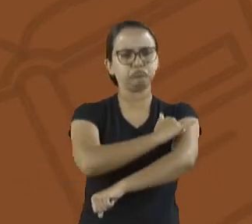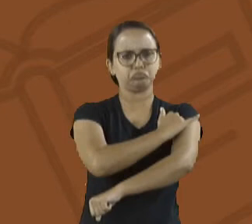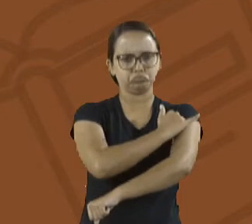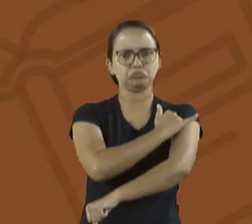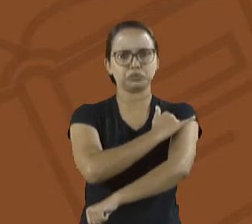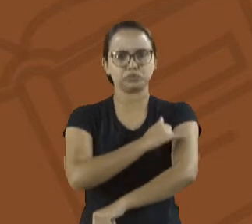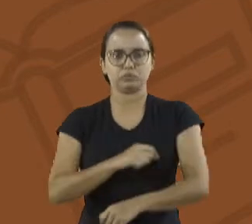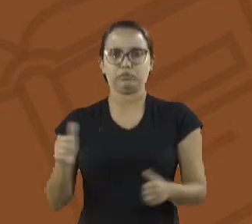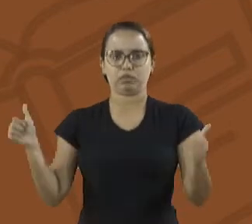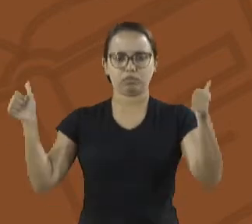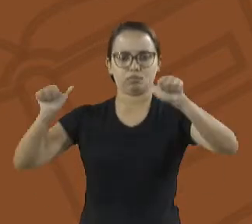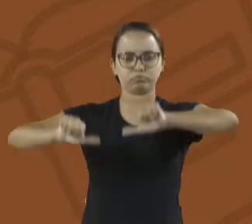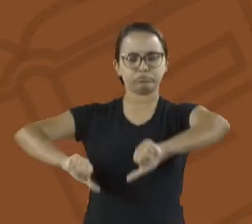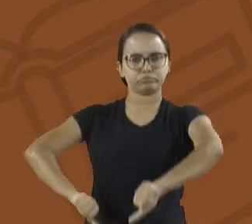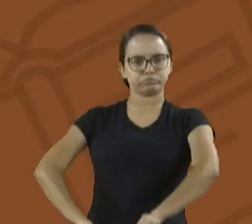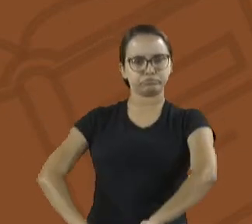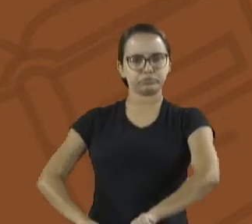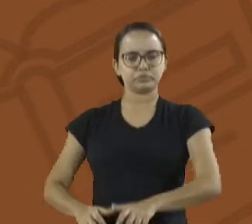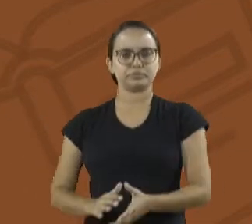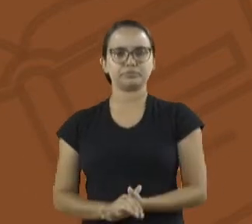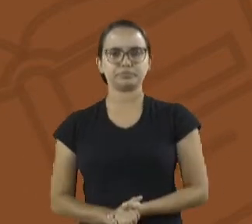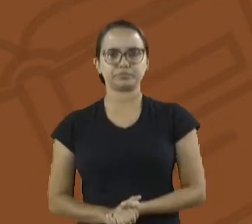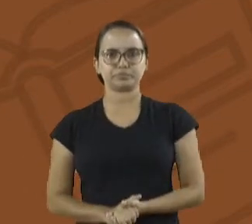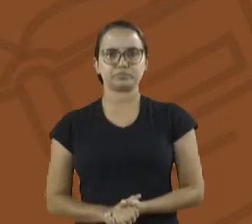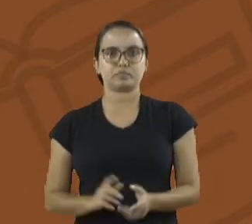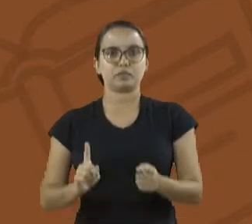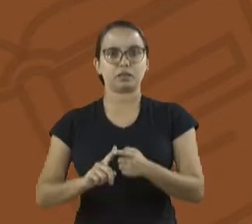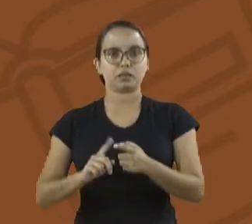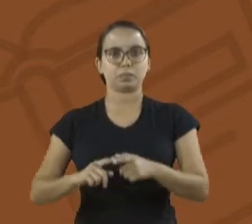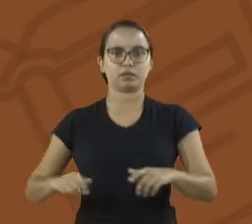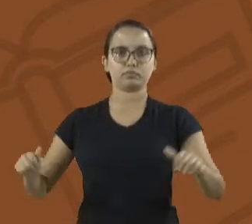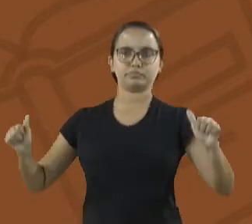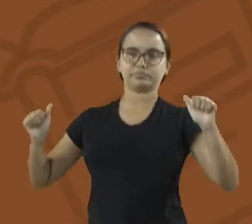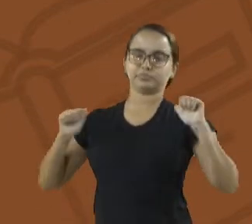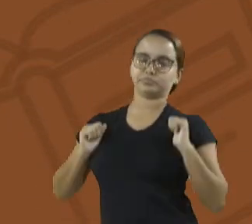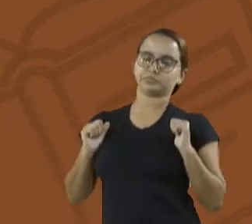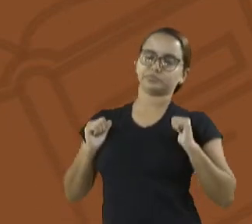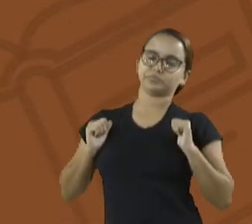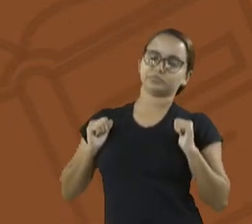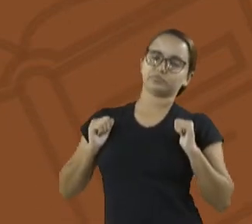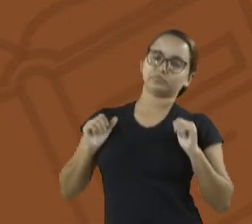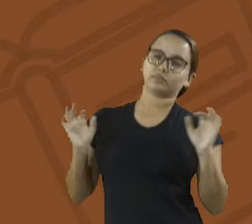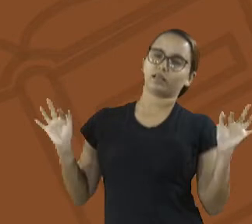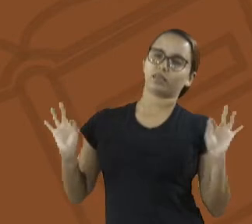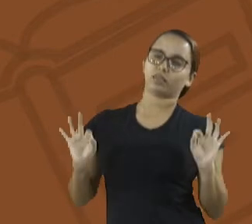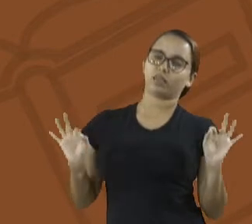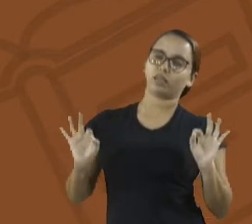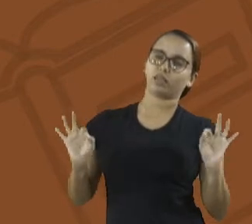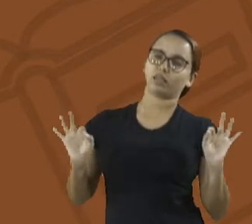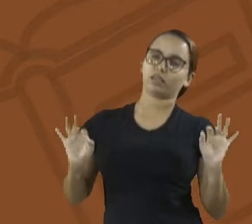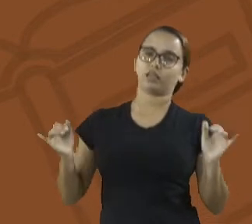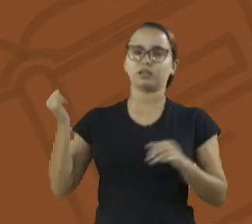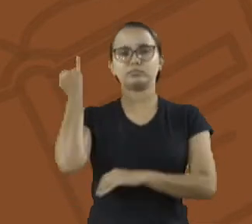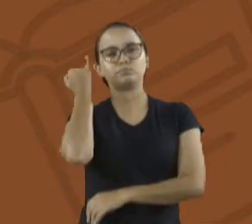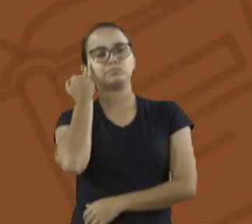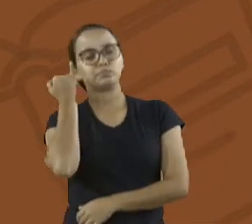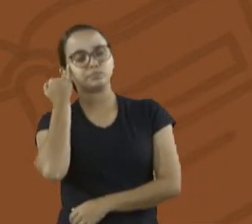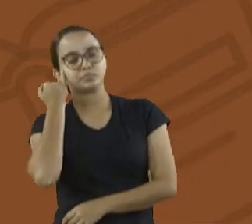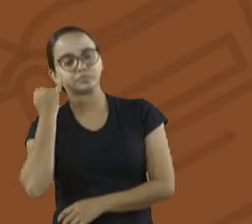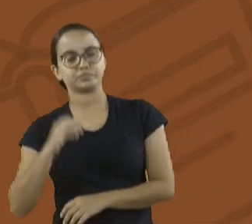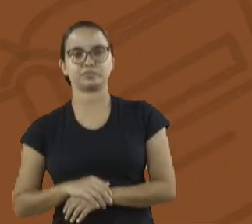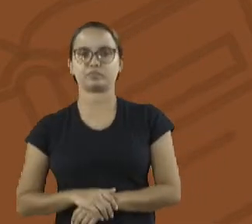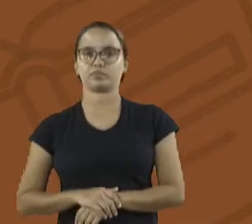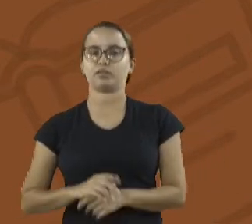obesidade. E aqui o sedentarismo se enquadra também como um dos fatores de risco, ou seja, vocês precisam